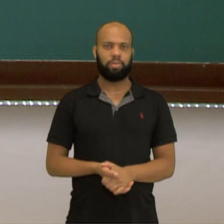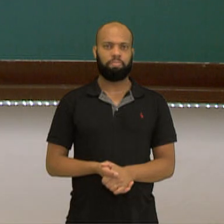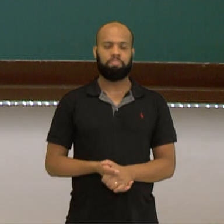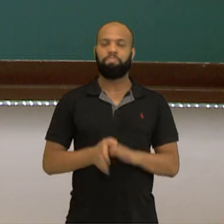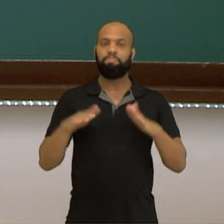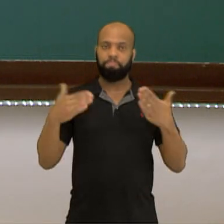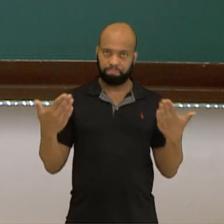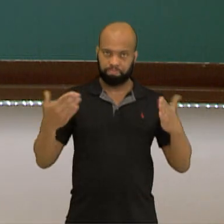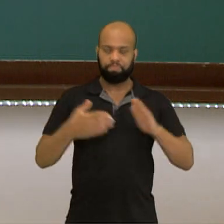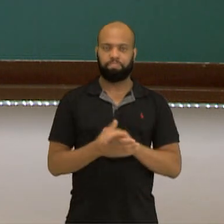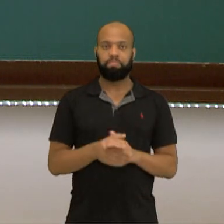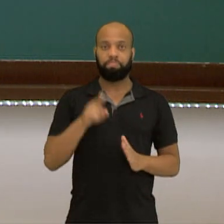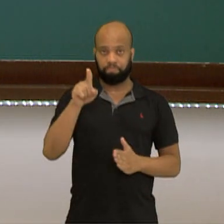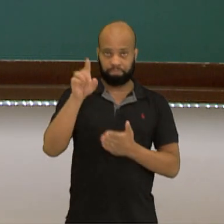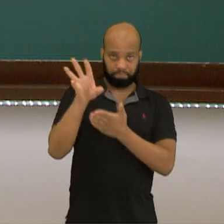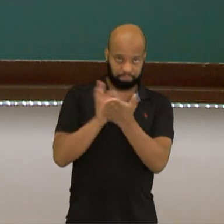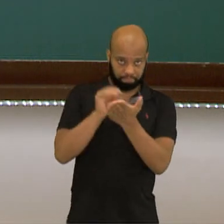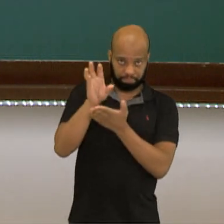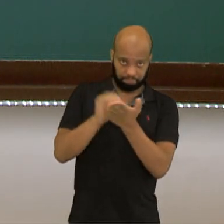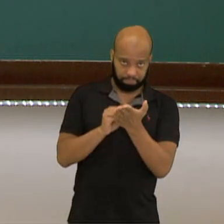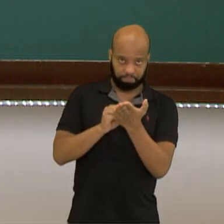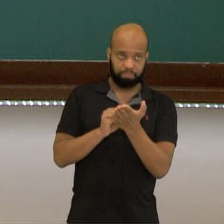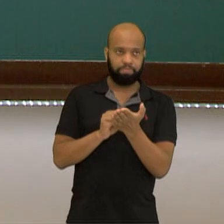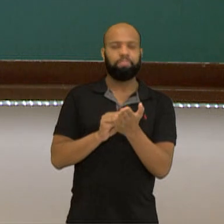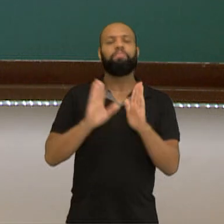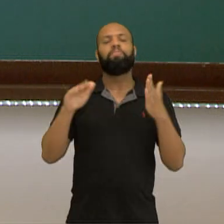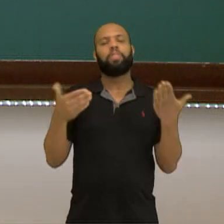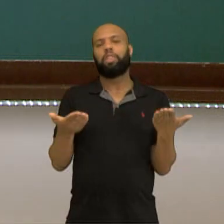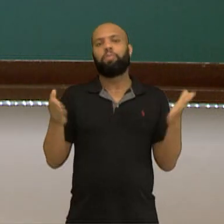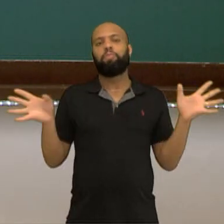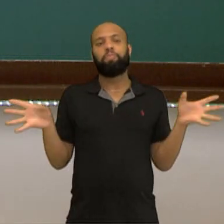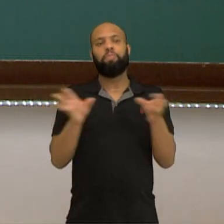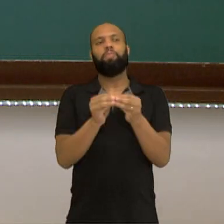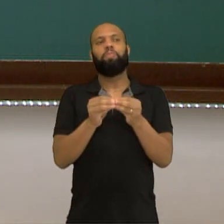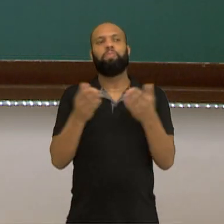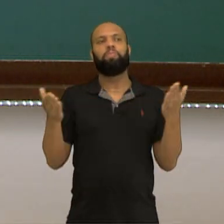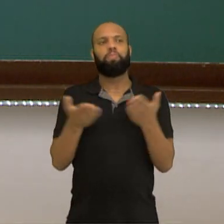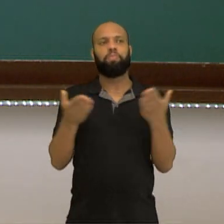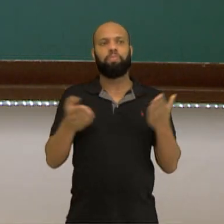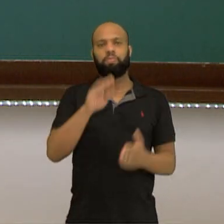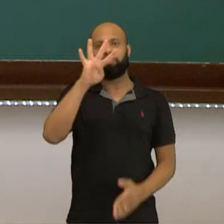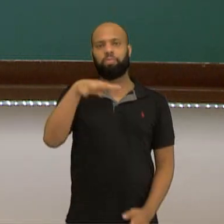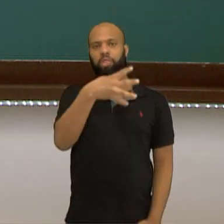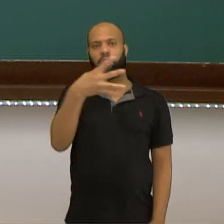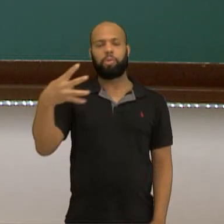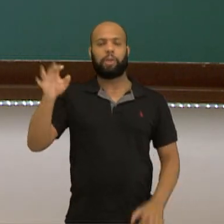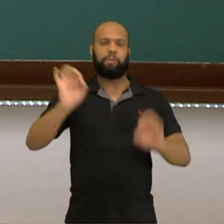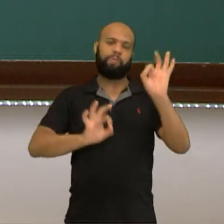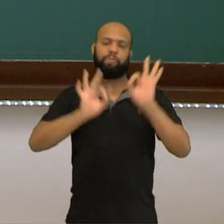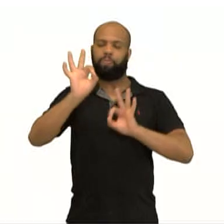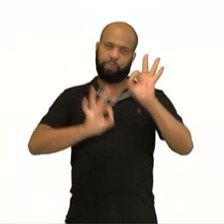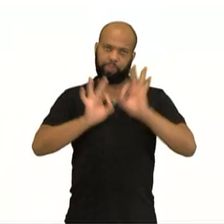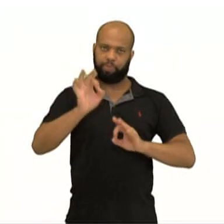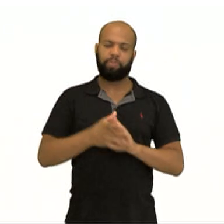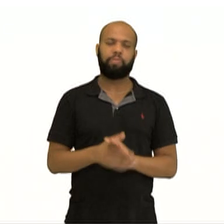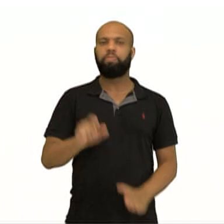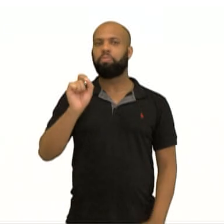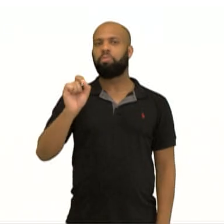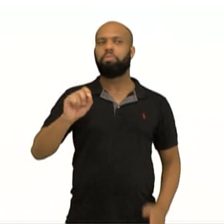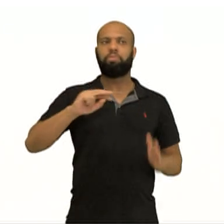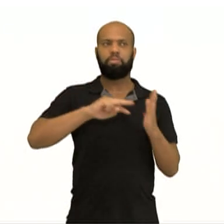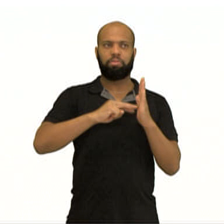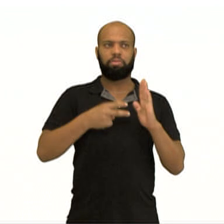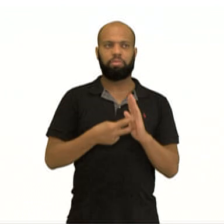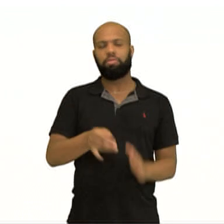E aí, copiaram? Resumindo tudo isso, então, a gente pode montar essa tabela aqui, que é o quê? Se eu